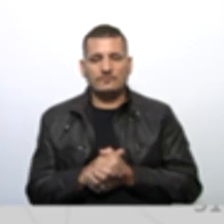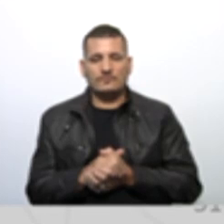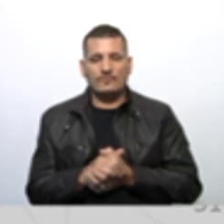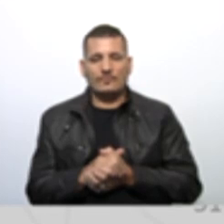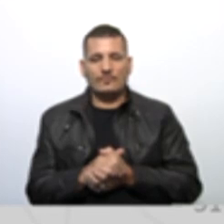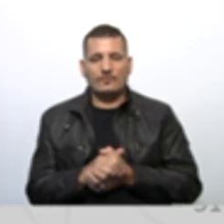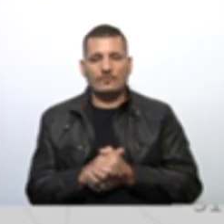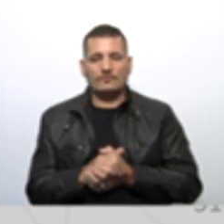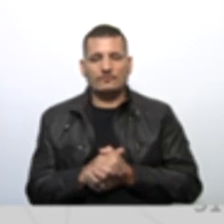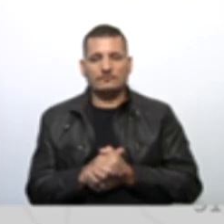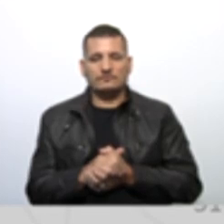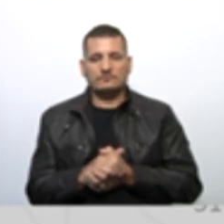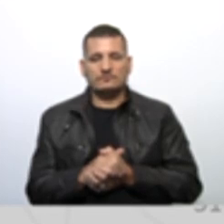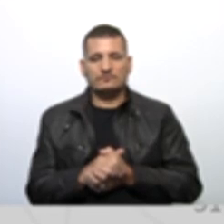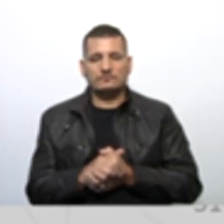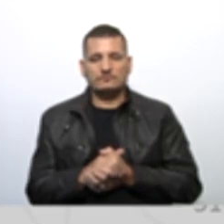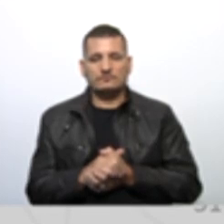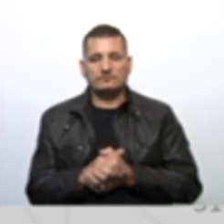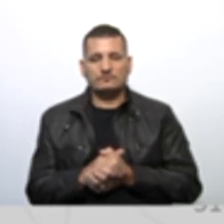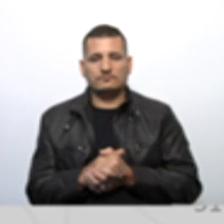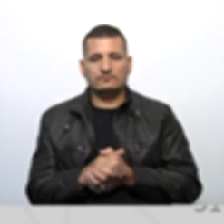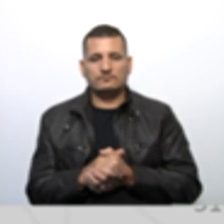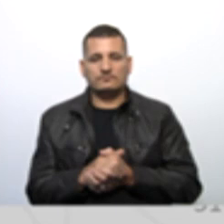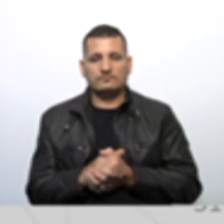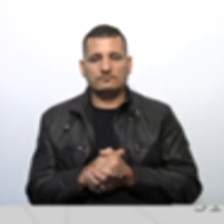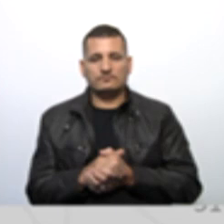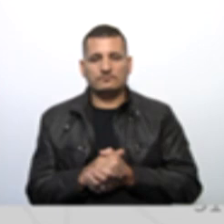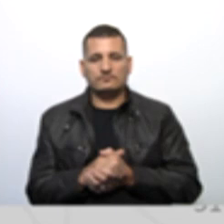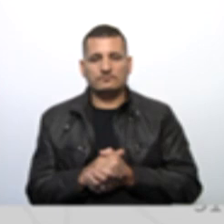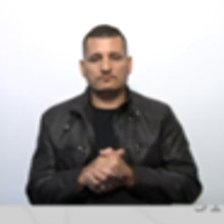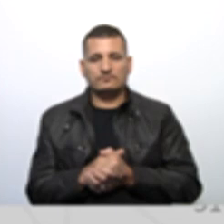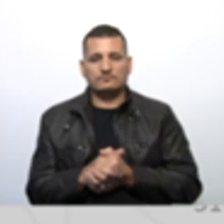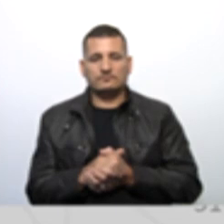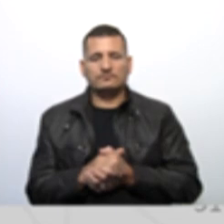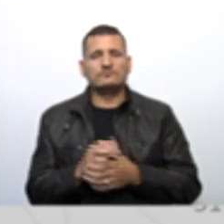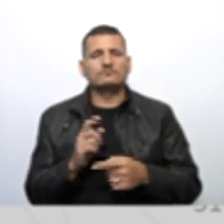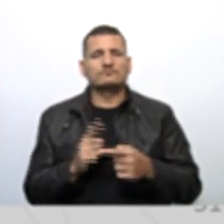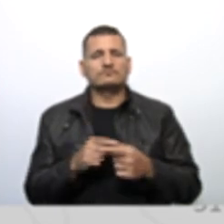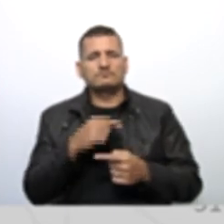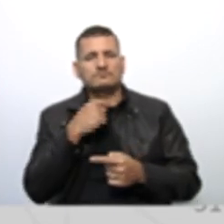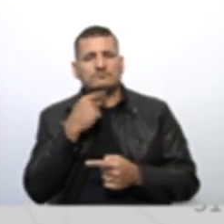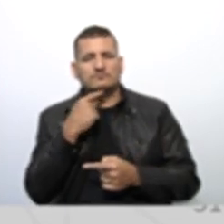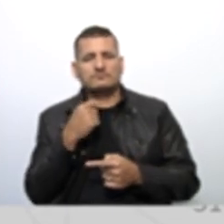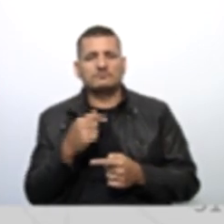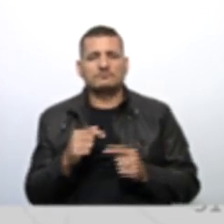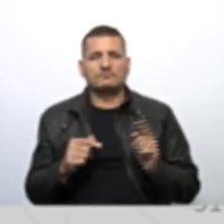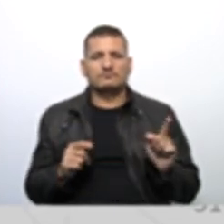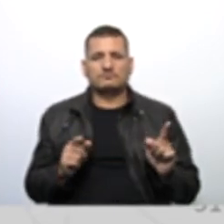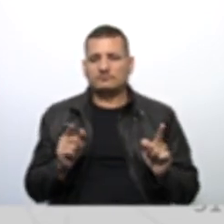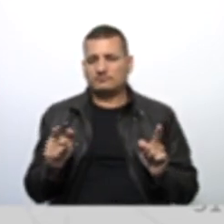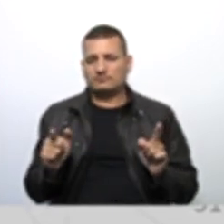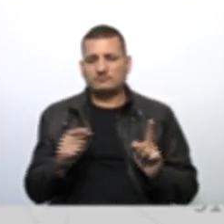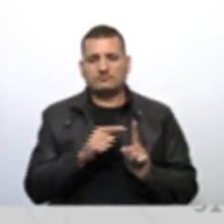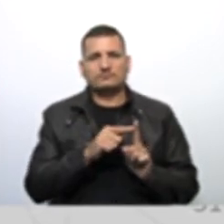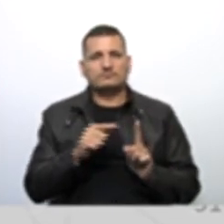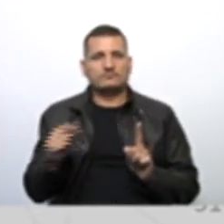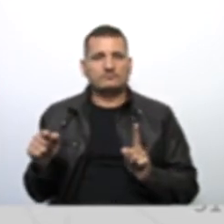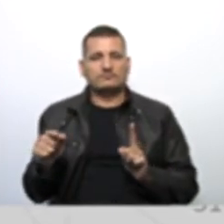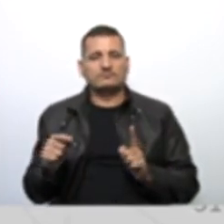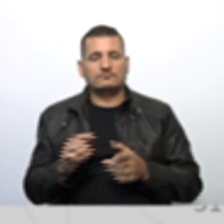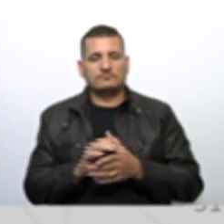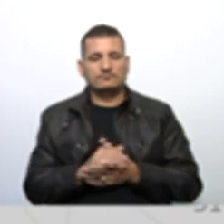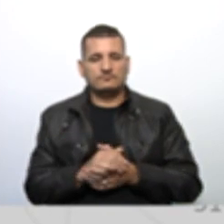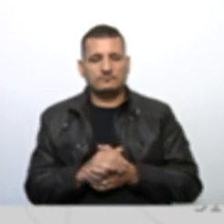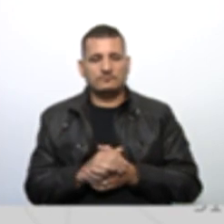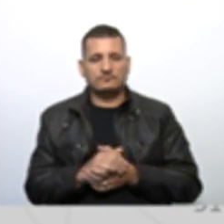as estações. Por que ficaram a dúvida entre ponto a ponto? Ponto a ponto, pessoal, como vocês viram na